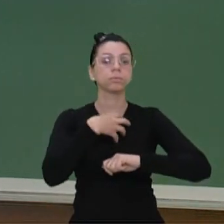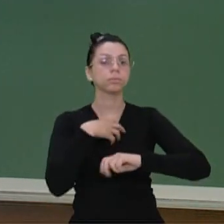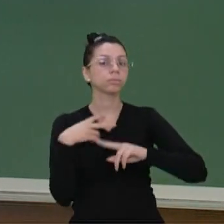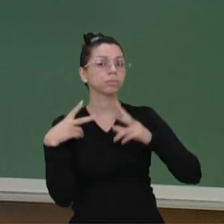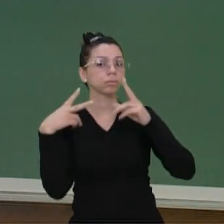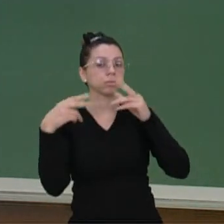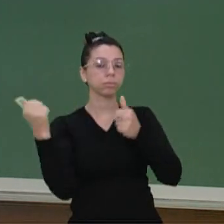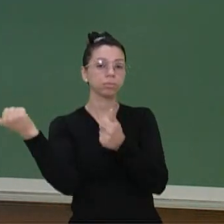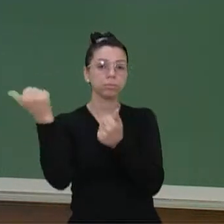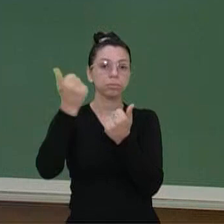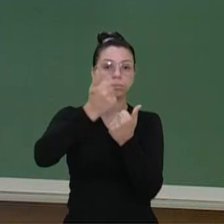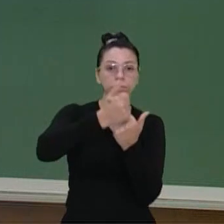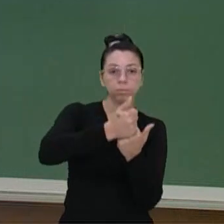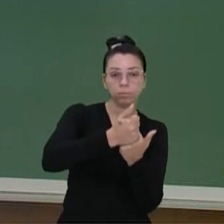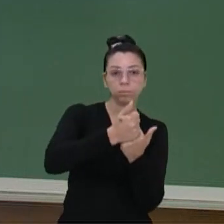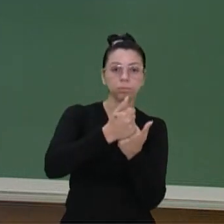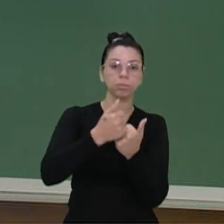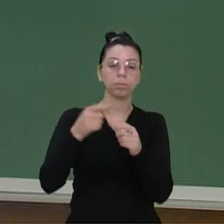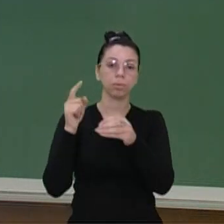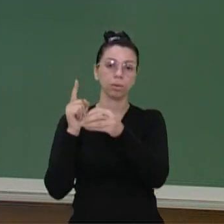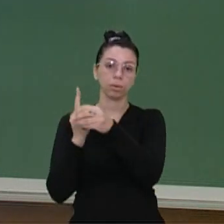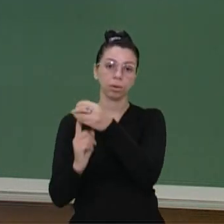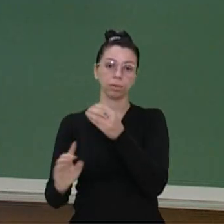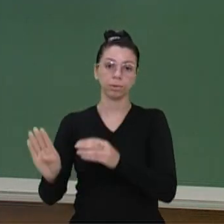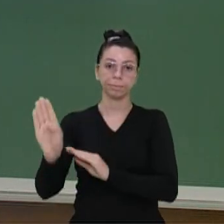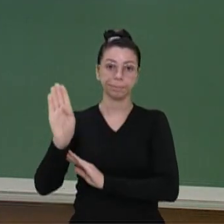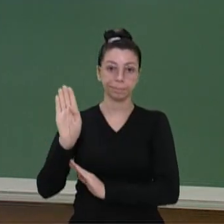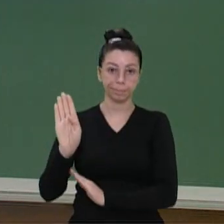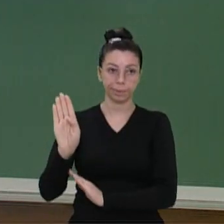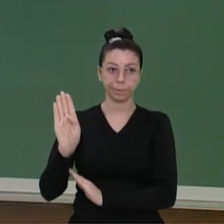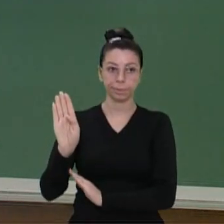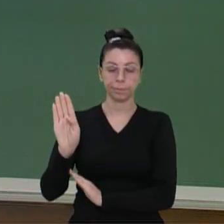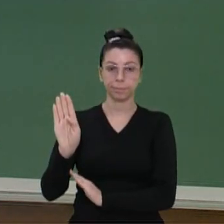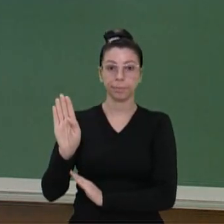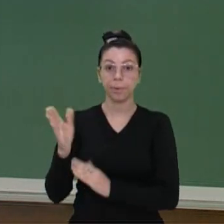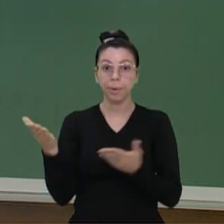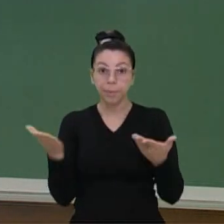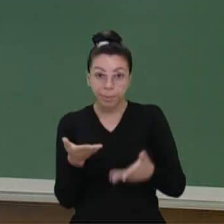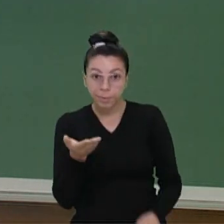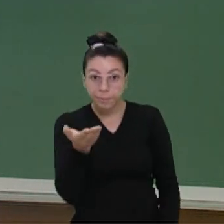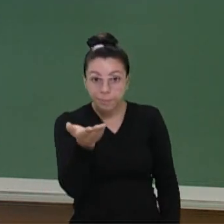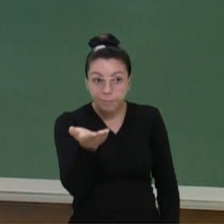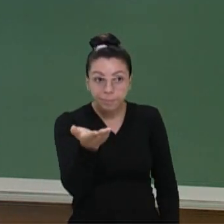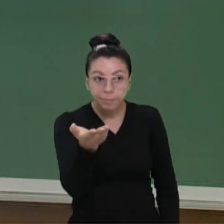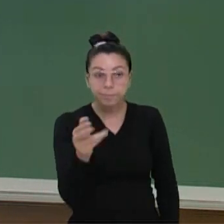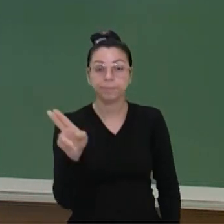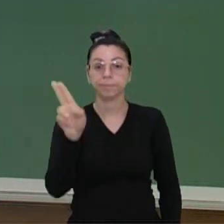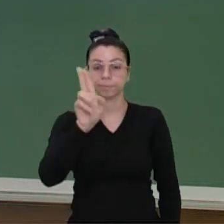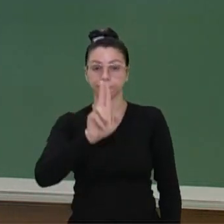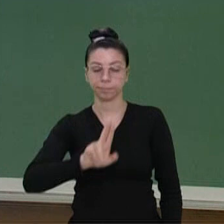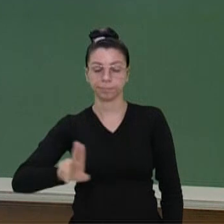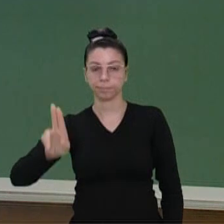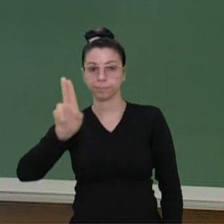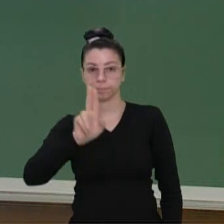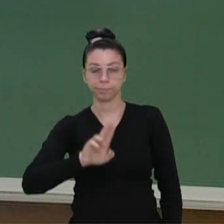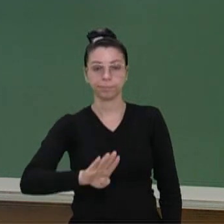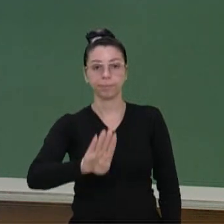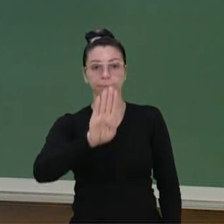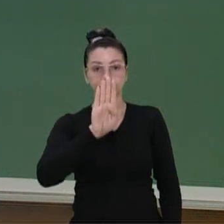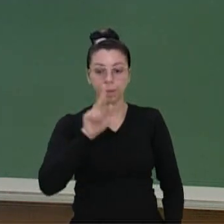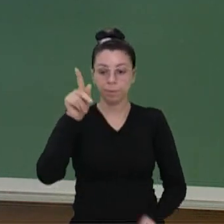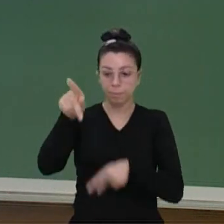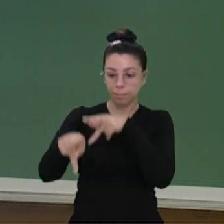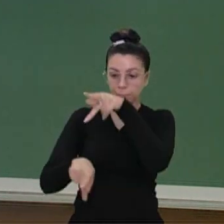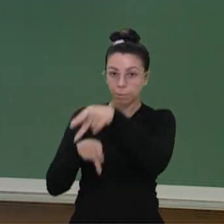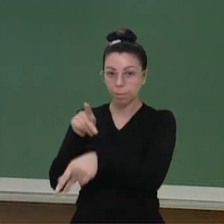você vai substituir na equação da cidade B. Então, é com você agora. Usa a equação que determina a população